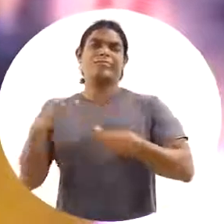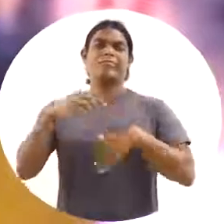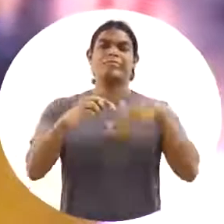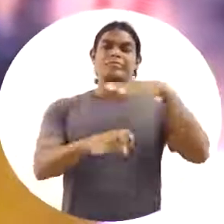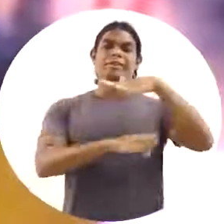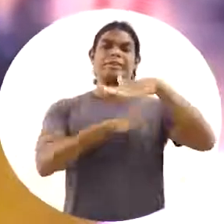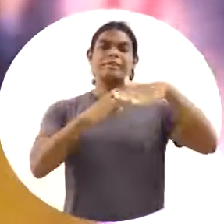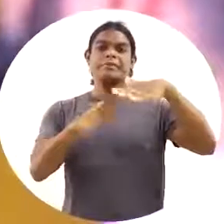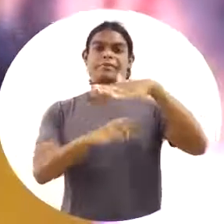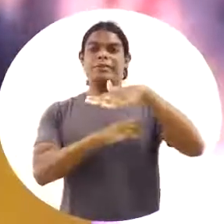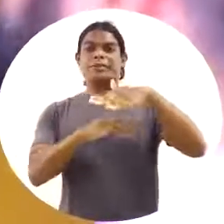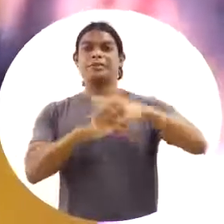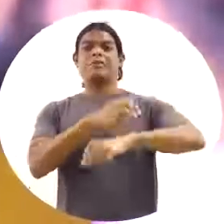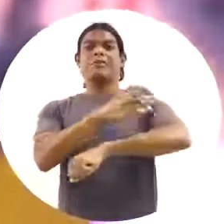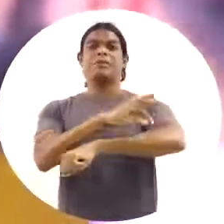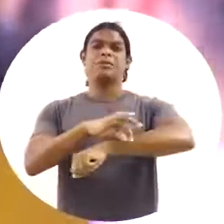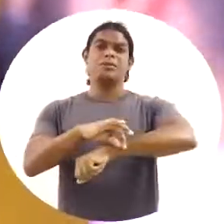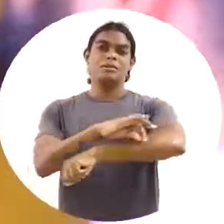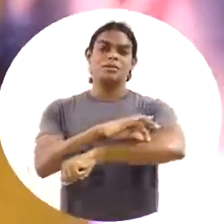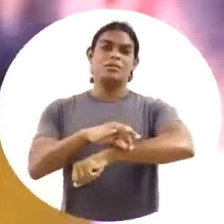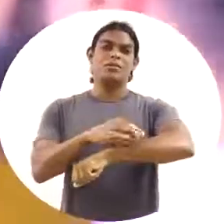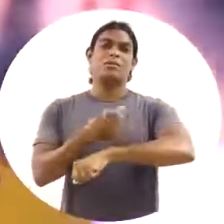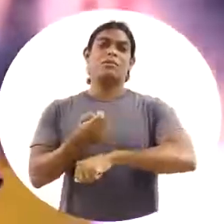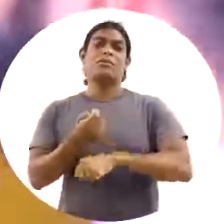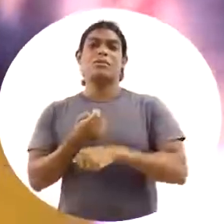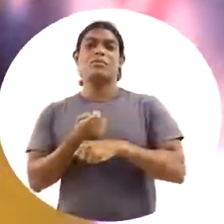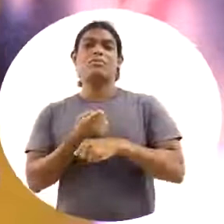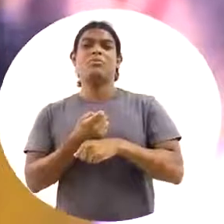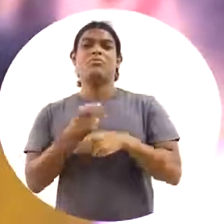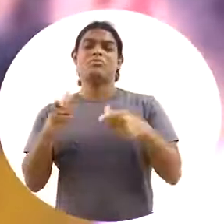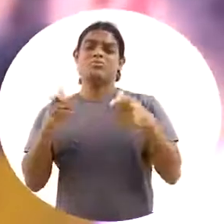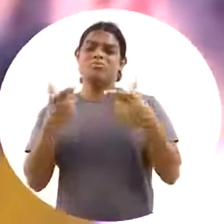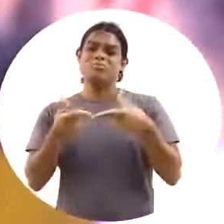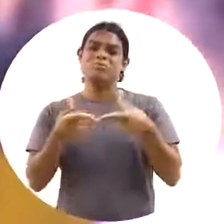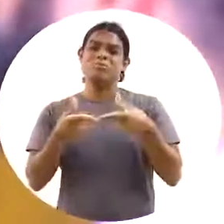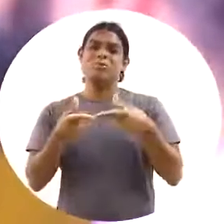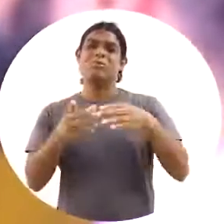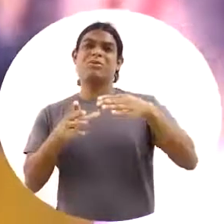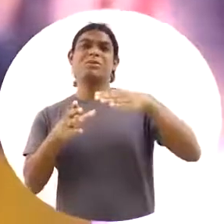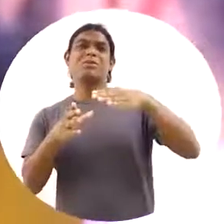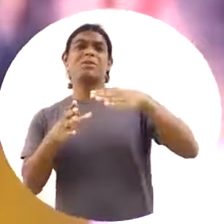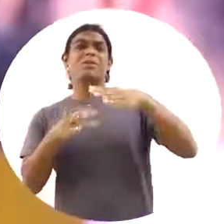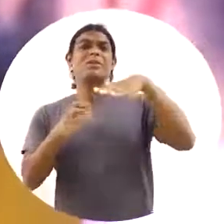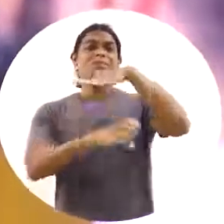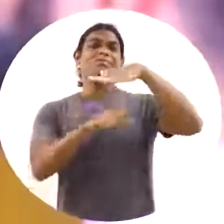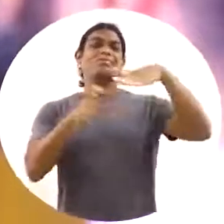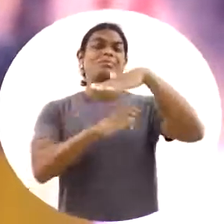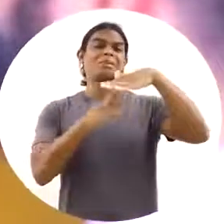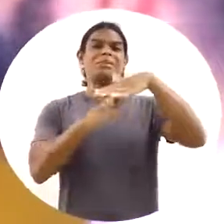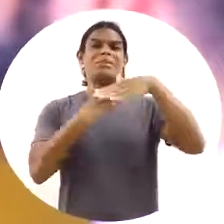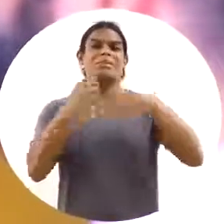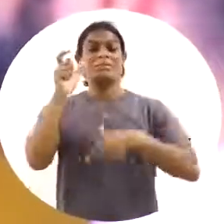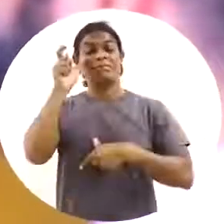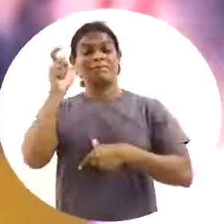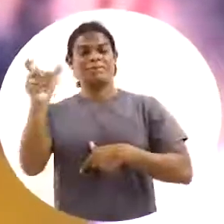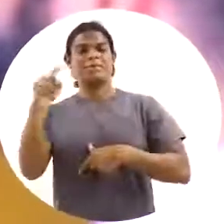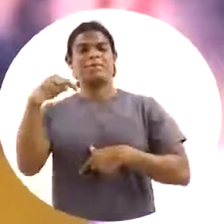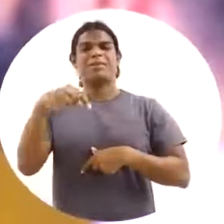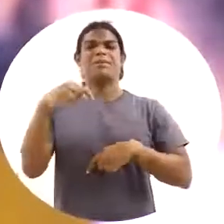a própria indústria, né? Ramos da indústria que se interessam por isso e existe a demanda, porque né, um